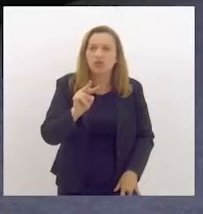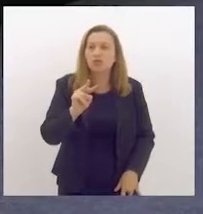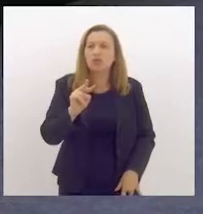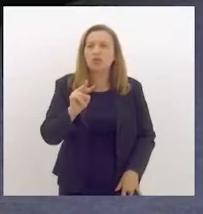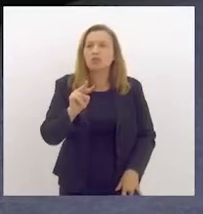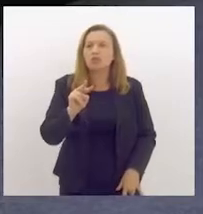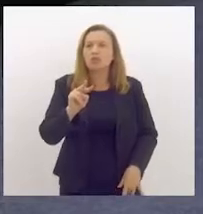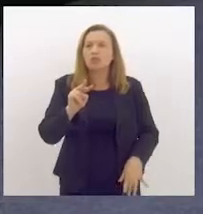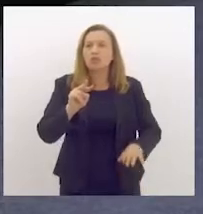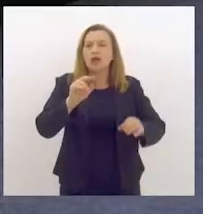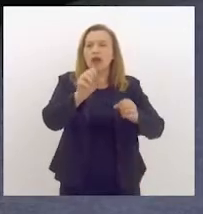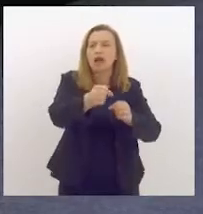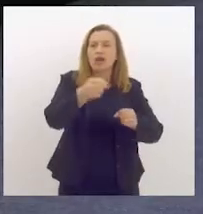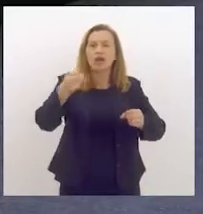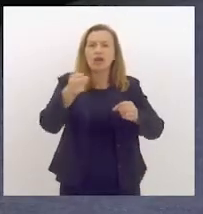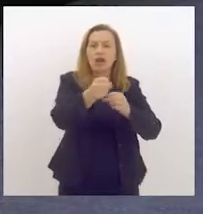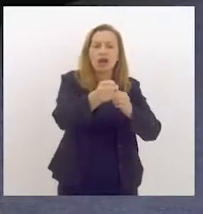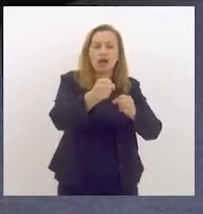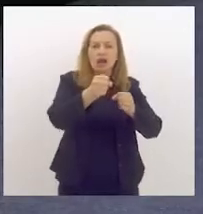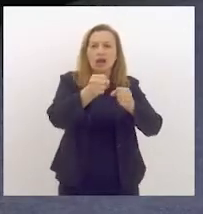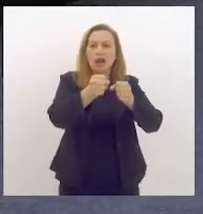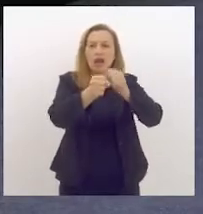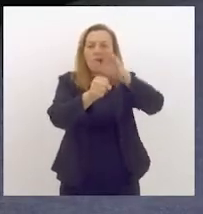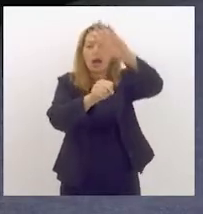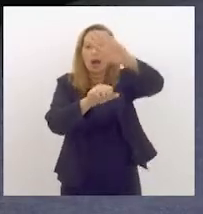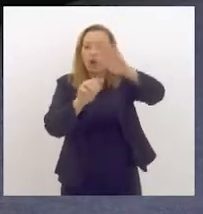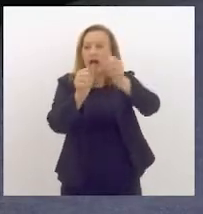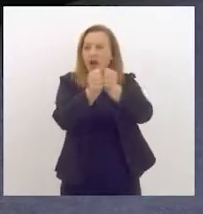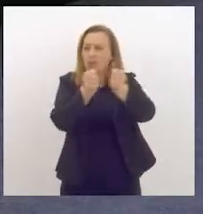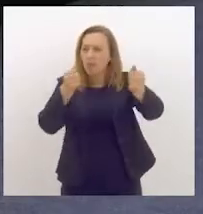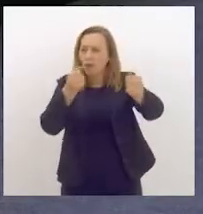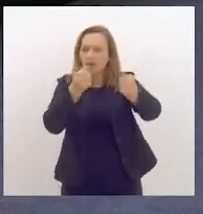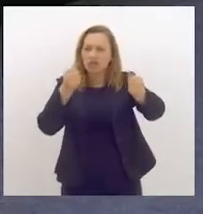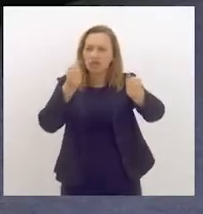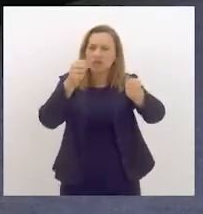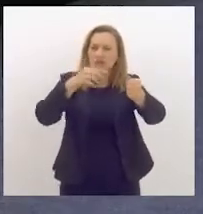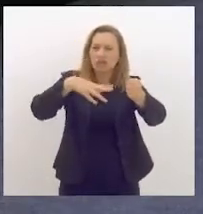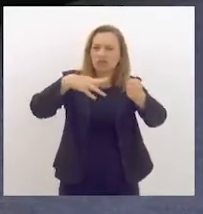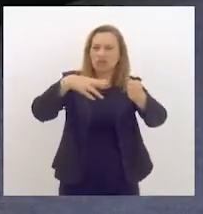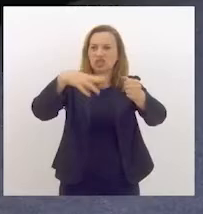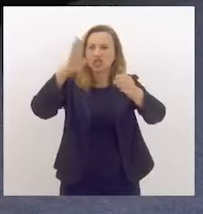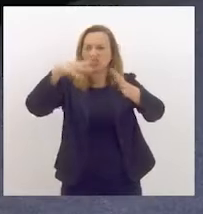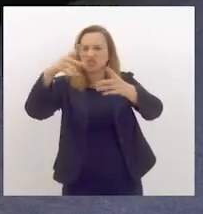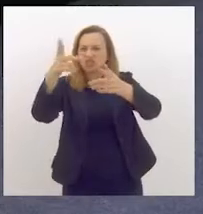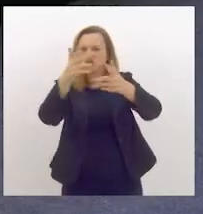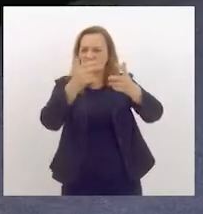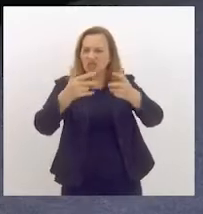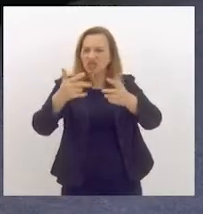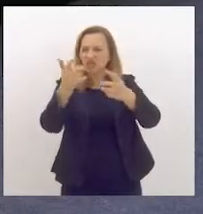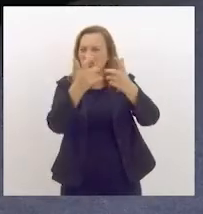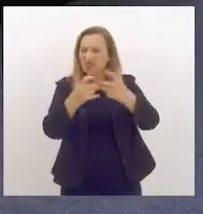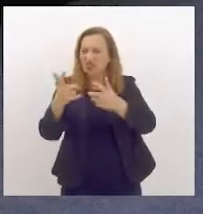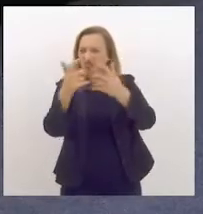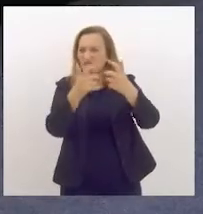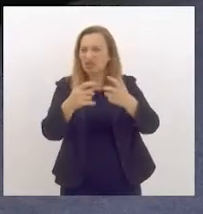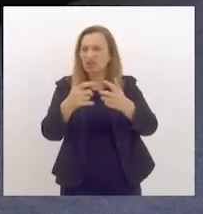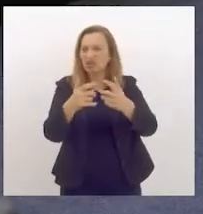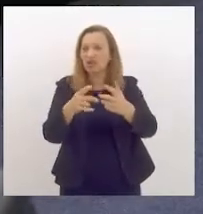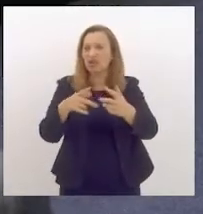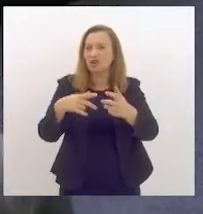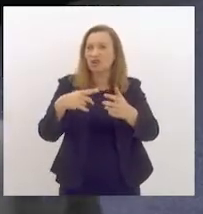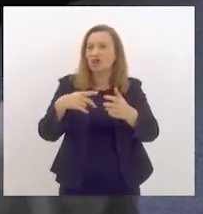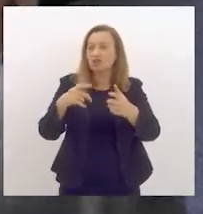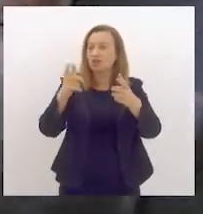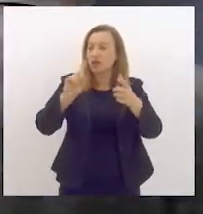a a porta do seu armário totalmente pichada dizendo que ali não era lugar de vi